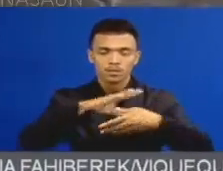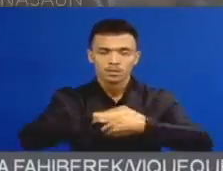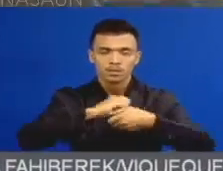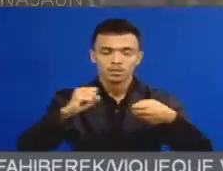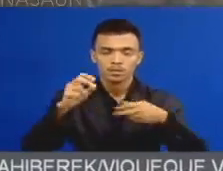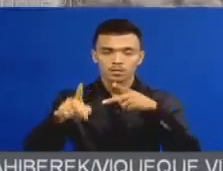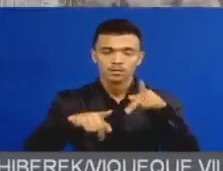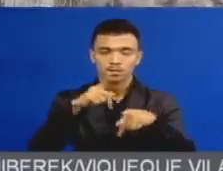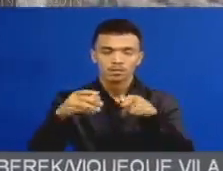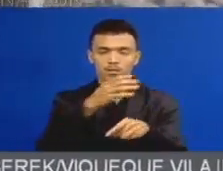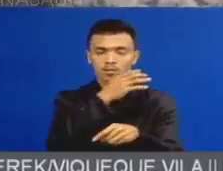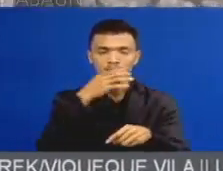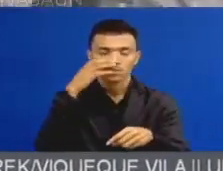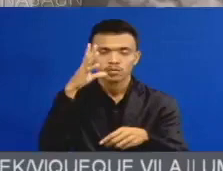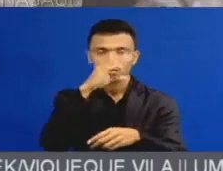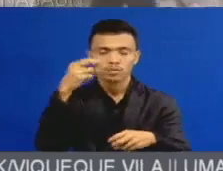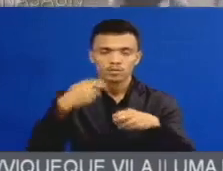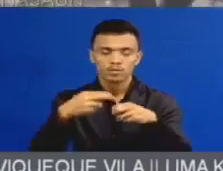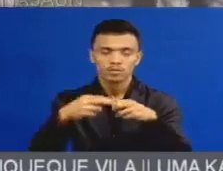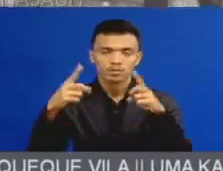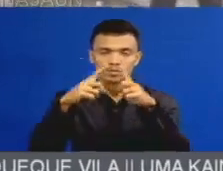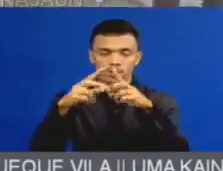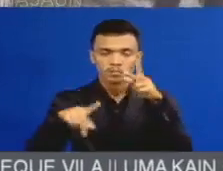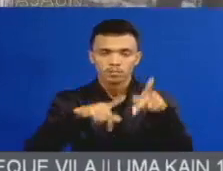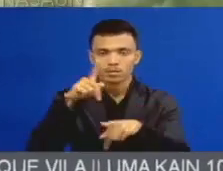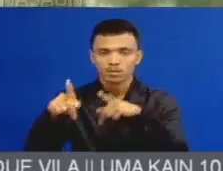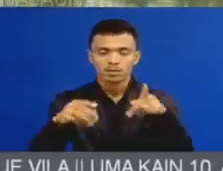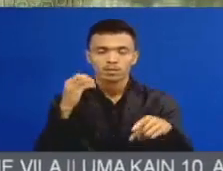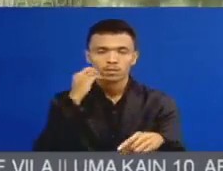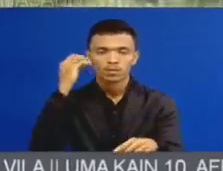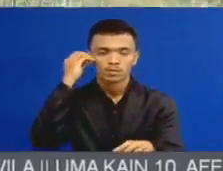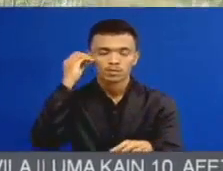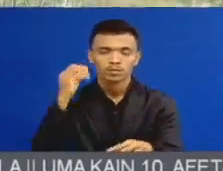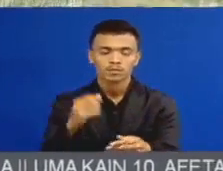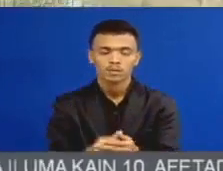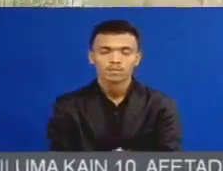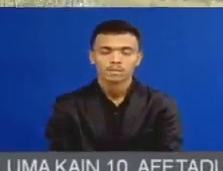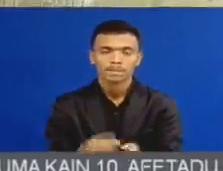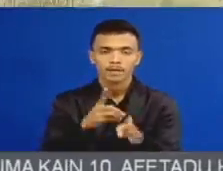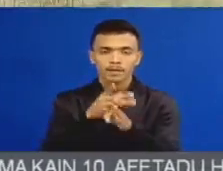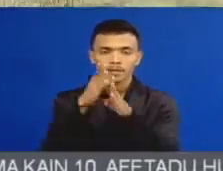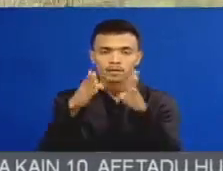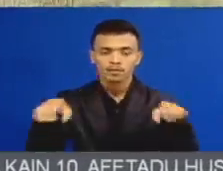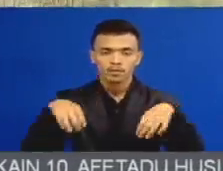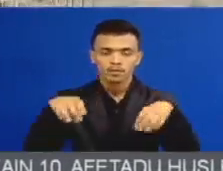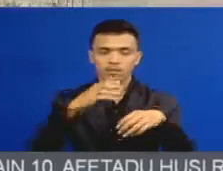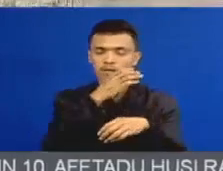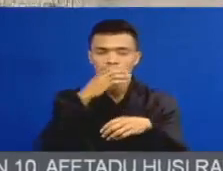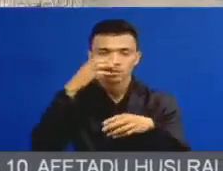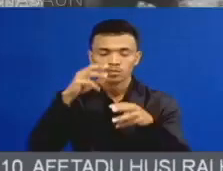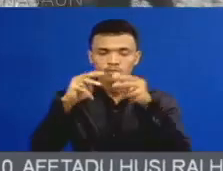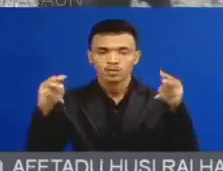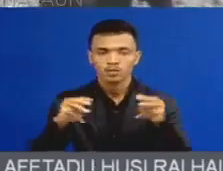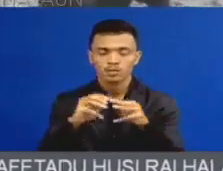nia plantação no fo ameaça mos ba comunidade nia relafaten. Iha Sorinsel, diretor Serviço Agricultura Município